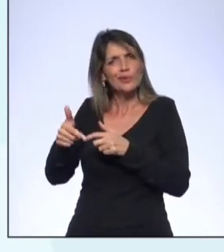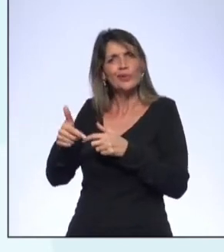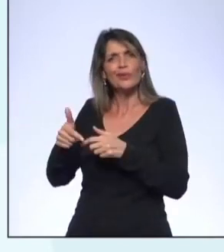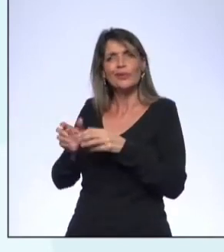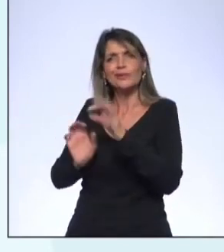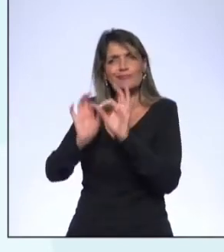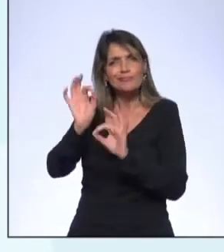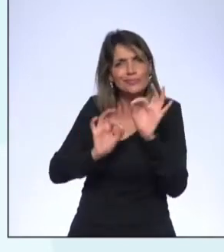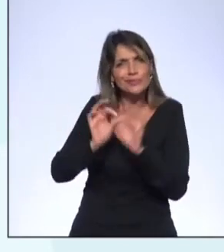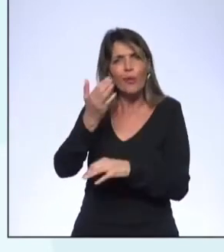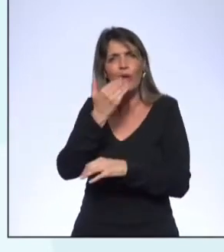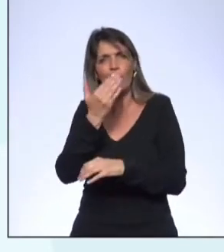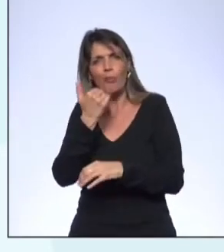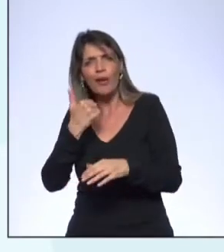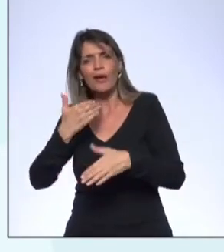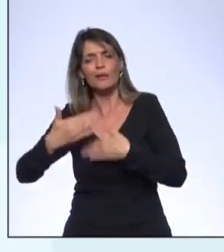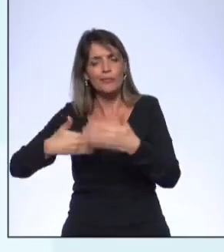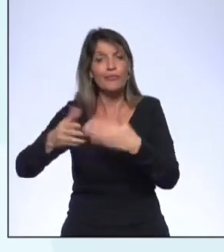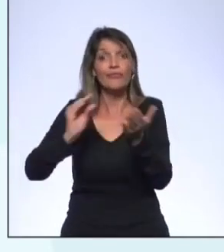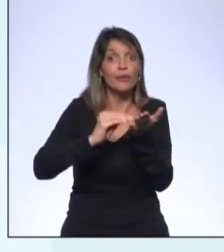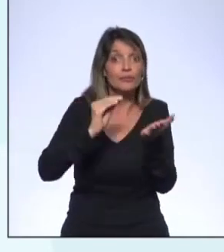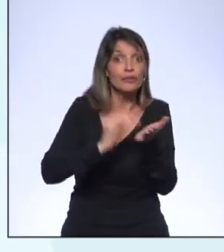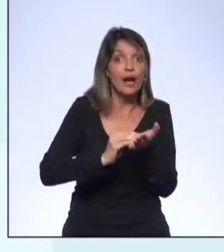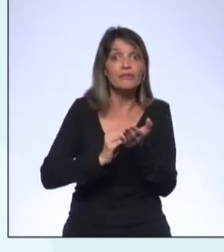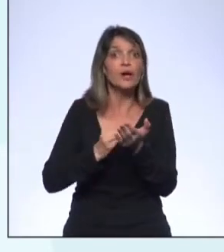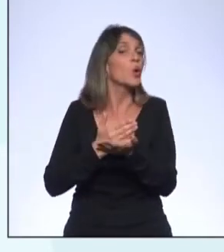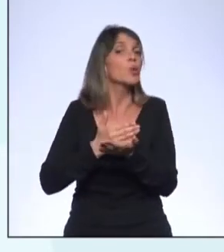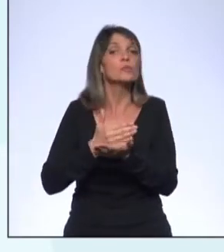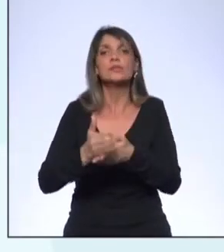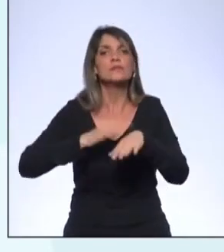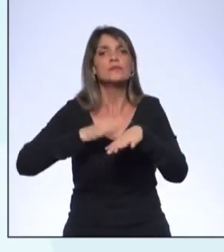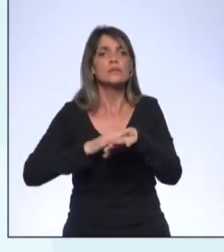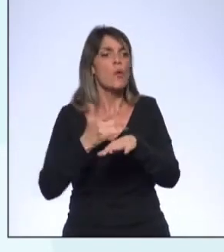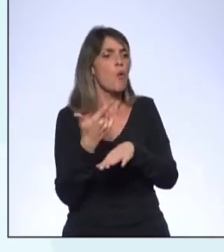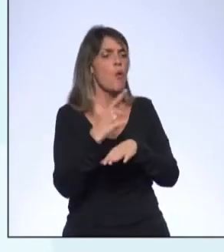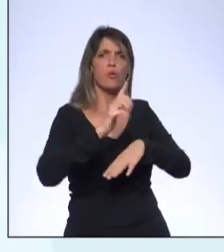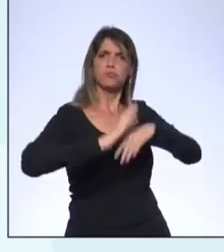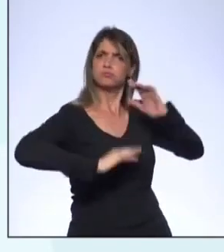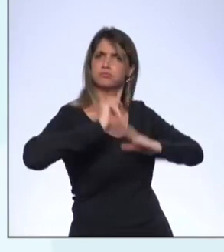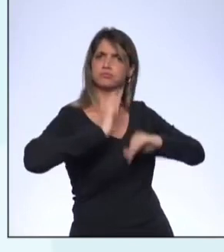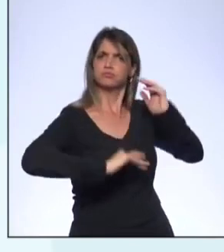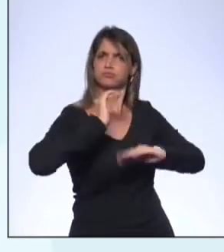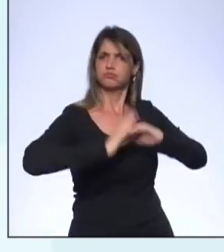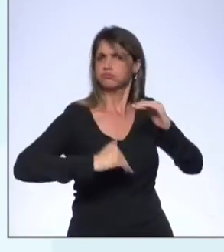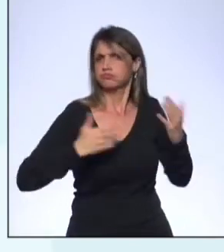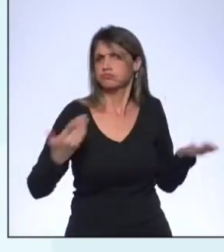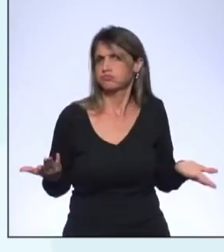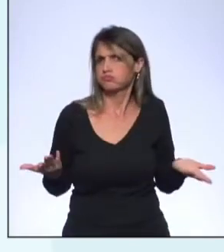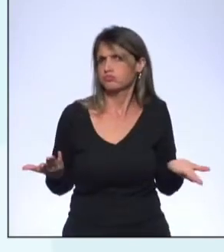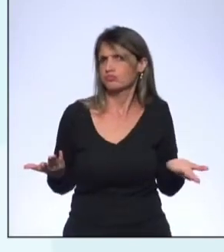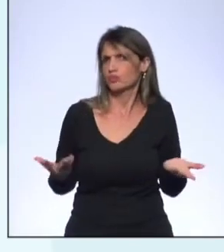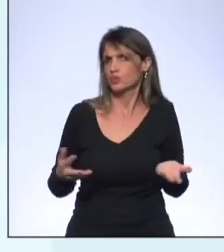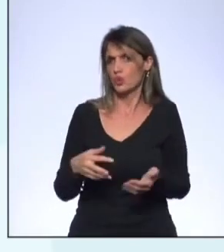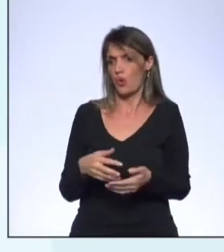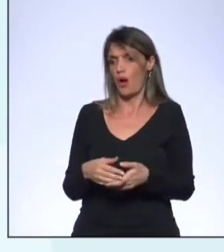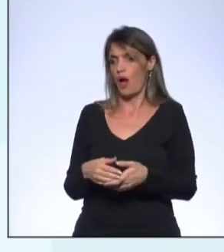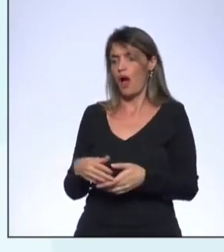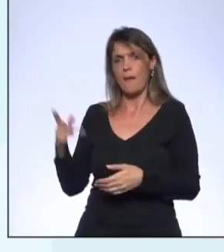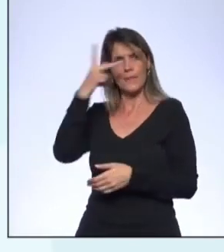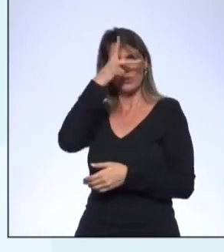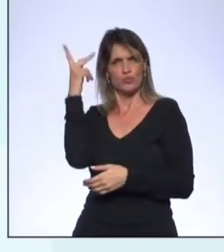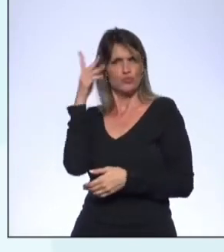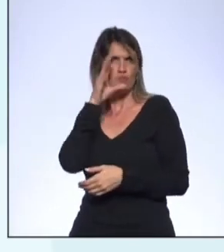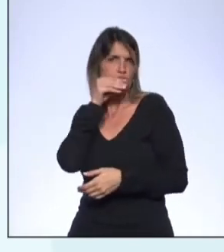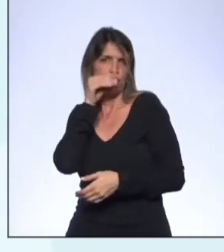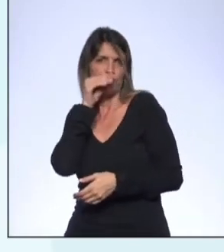alimentos e tudo mais, eles começaram a se dedicar a outras atividades. O próprio servo da gleba ali, que era o cara